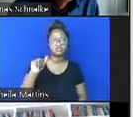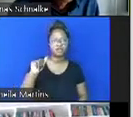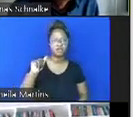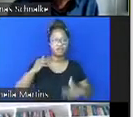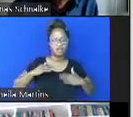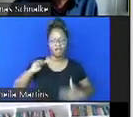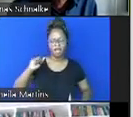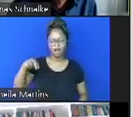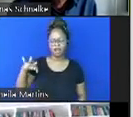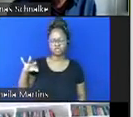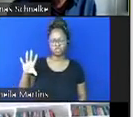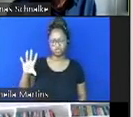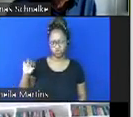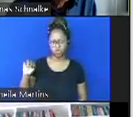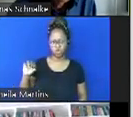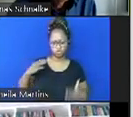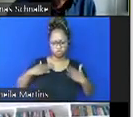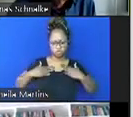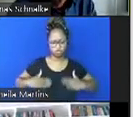temos